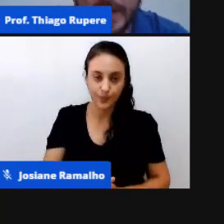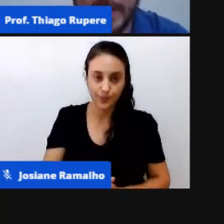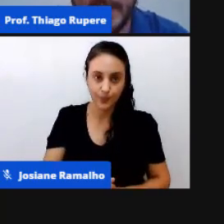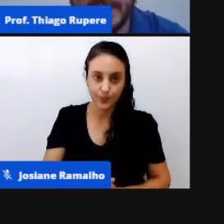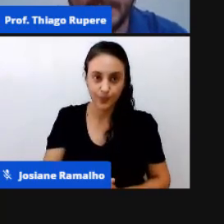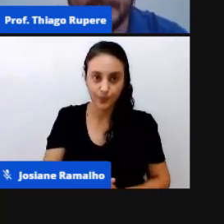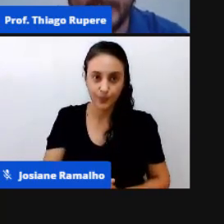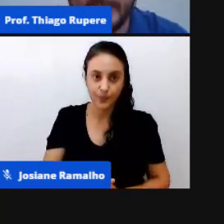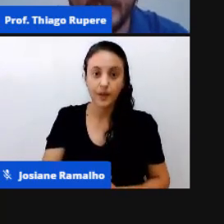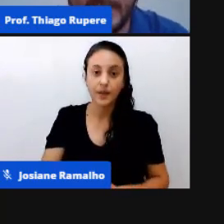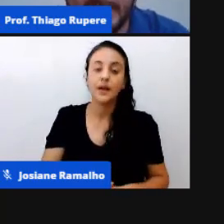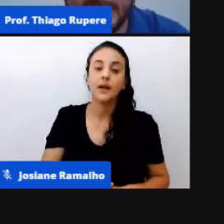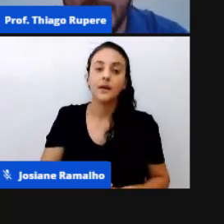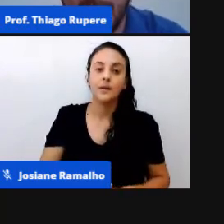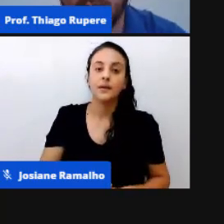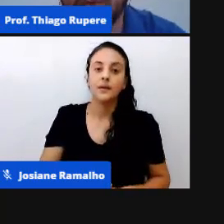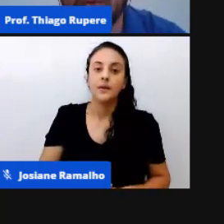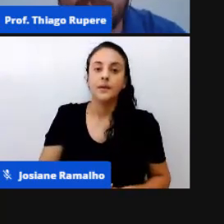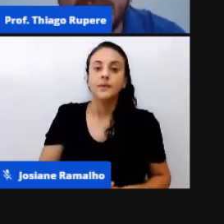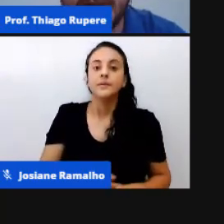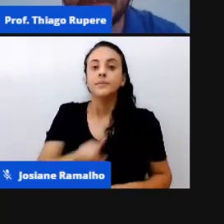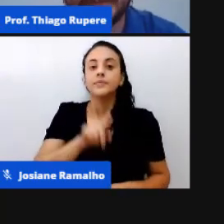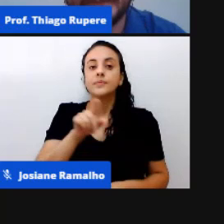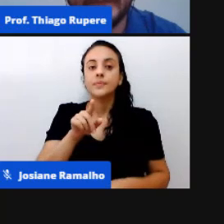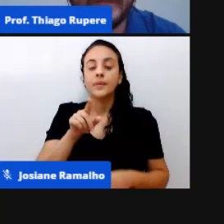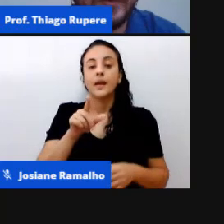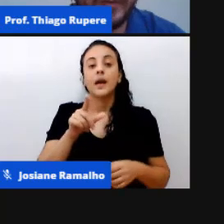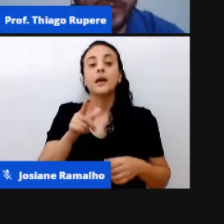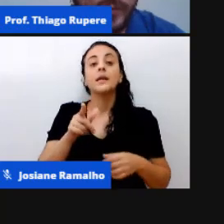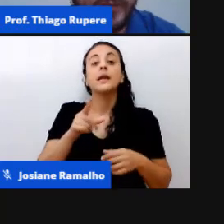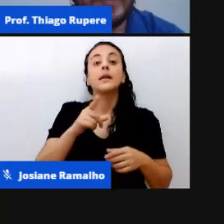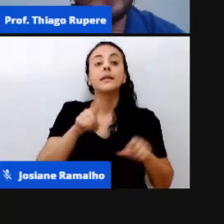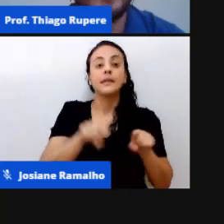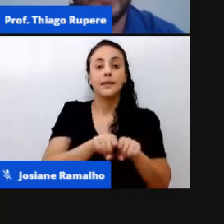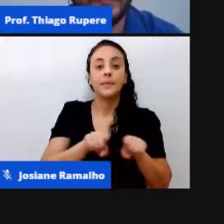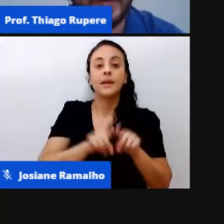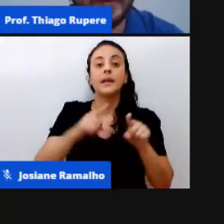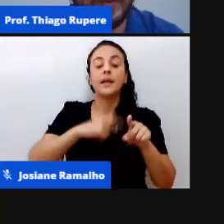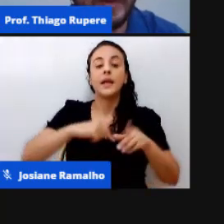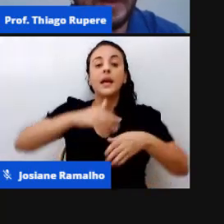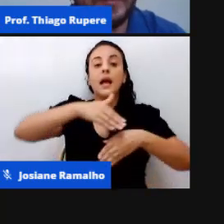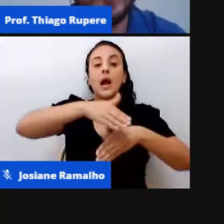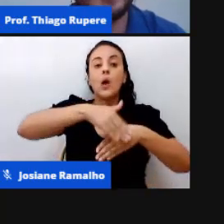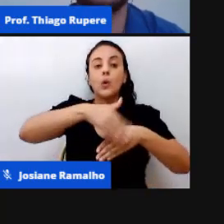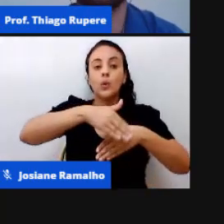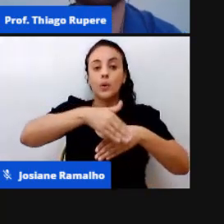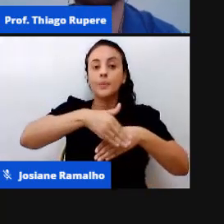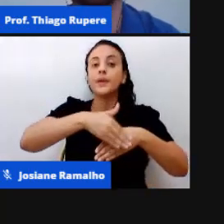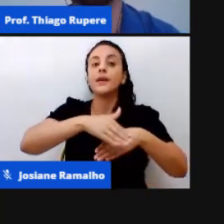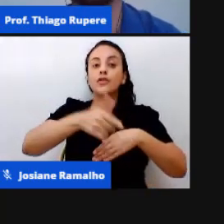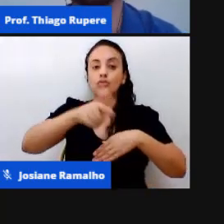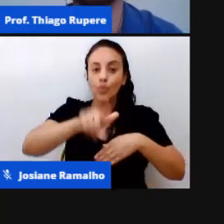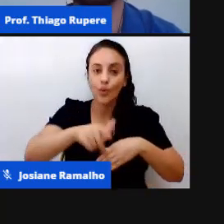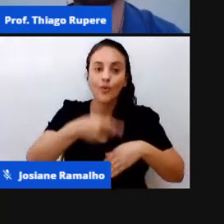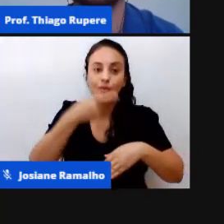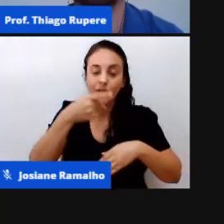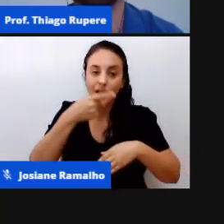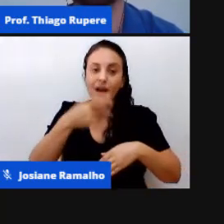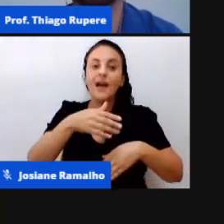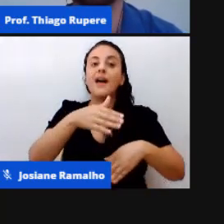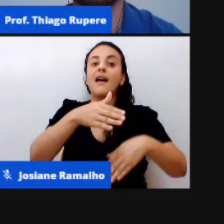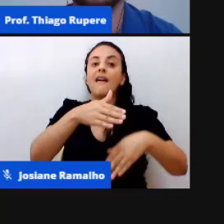indo à direita, a autonomia. De novo, nós retornamos aqui dizendo que a